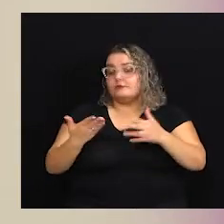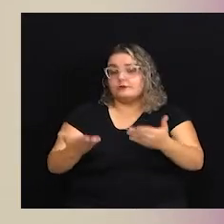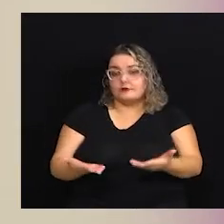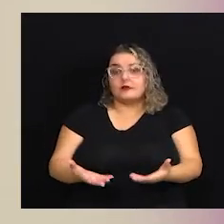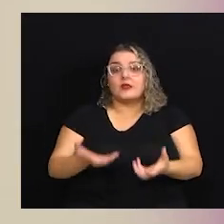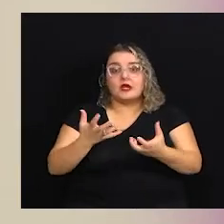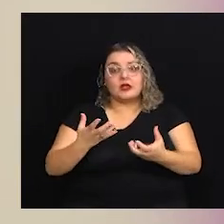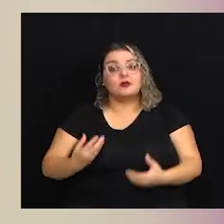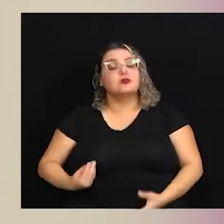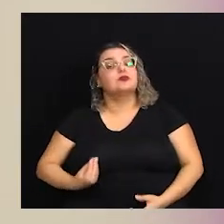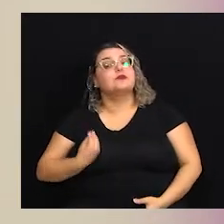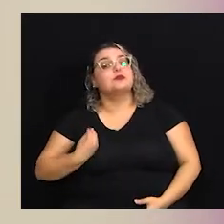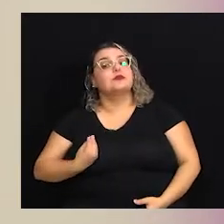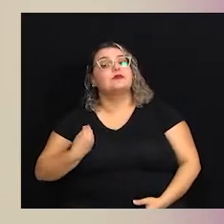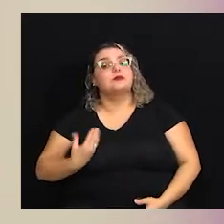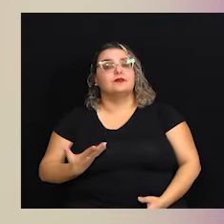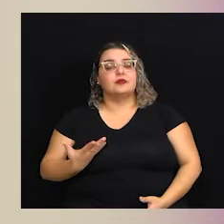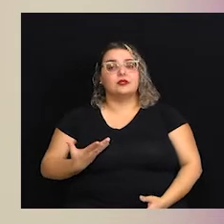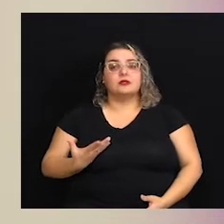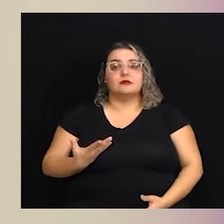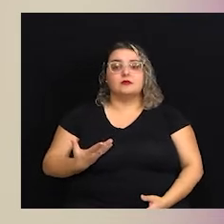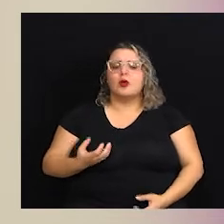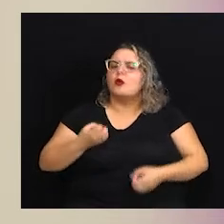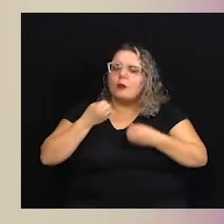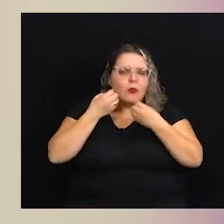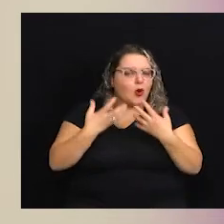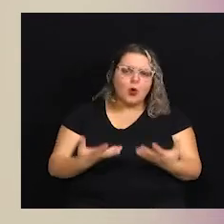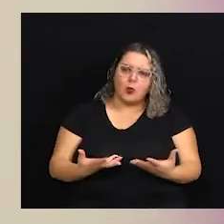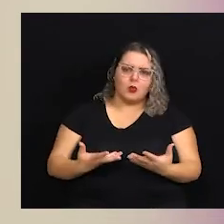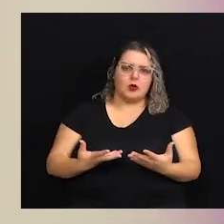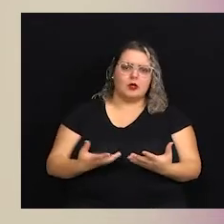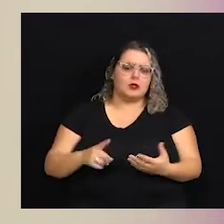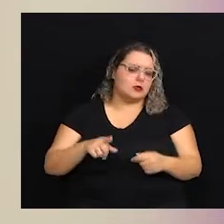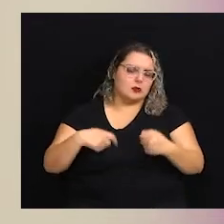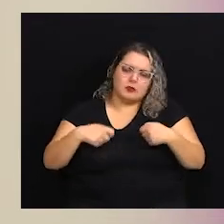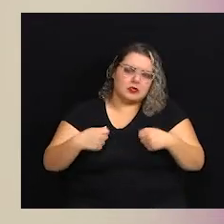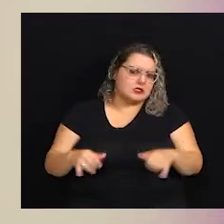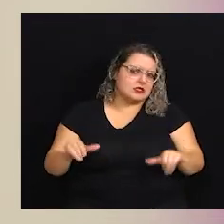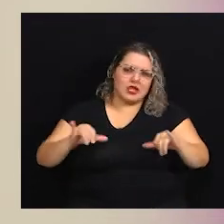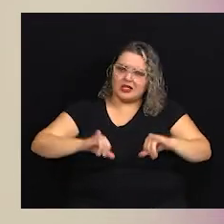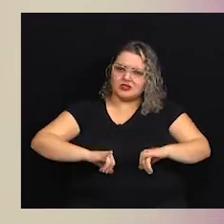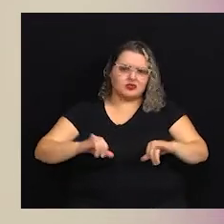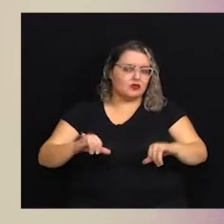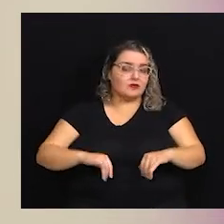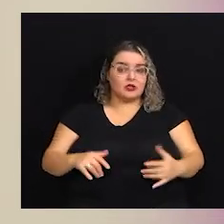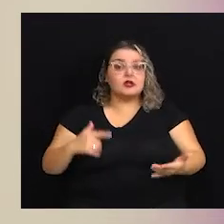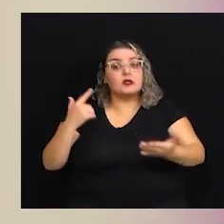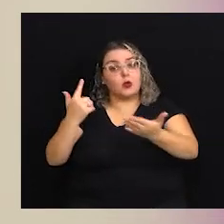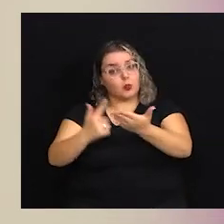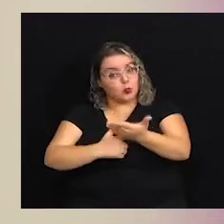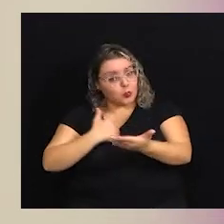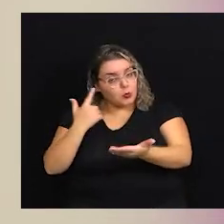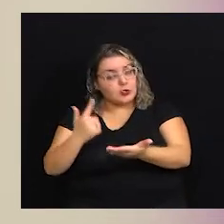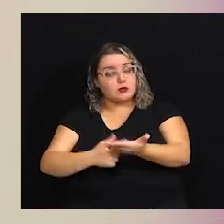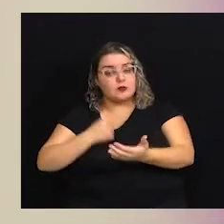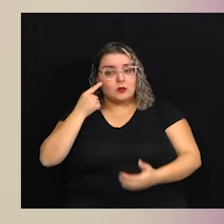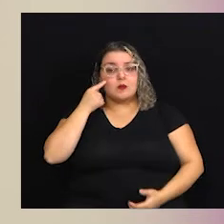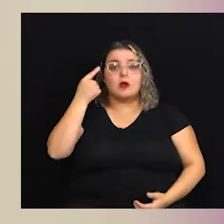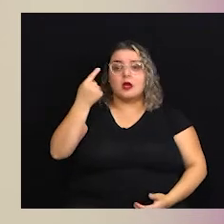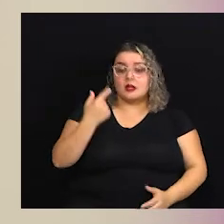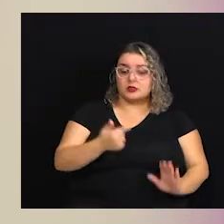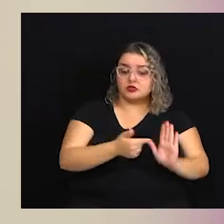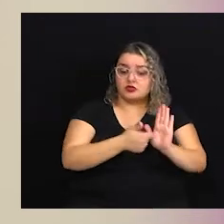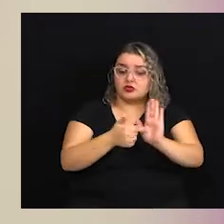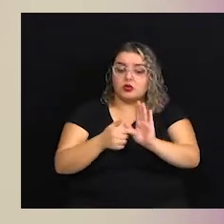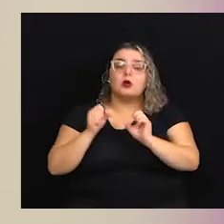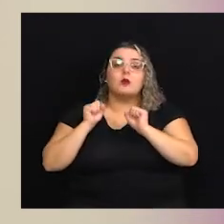represento, eu quero que ela viva uma vida muito boa. E ela não precisa sofrer. Então, o livro veio com a ideia